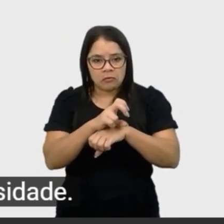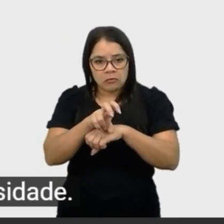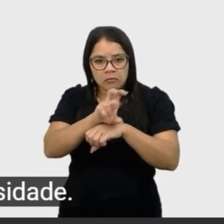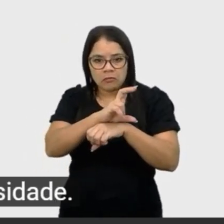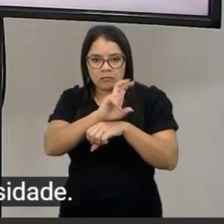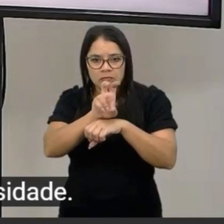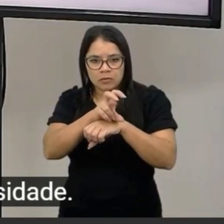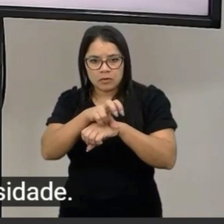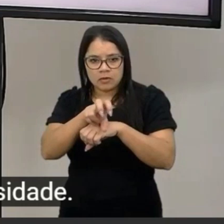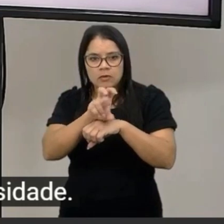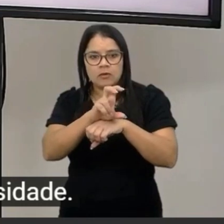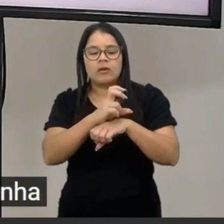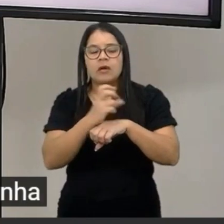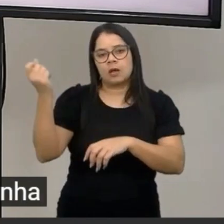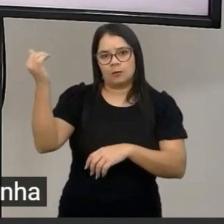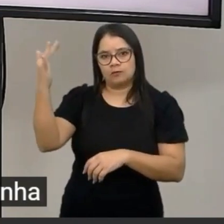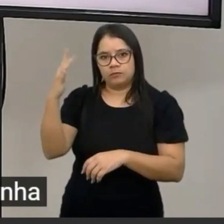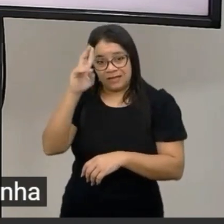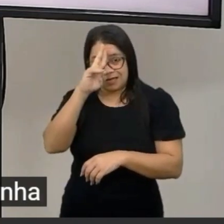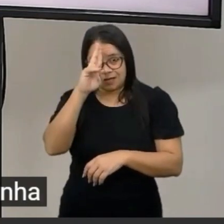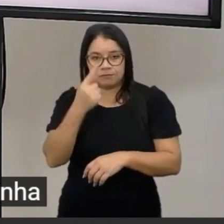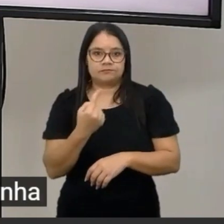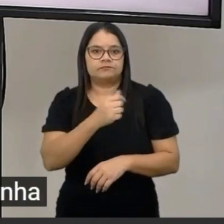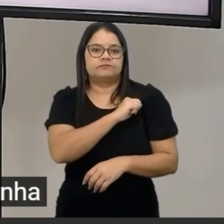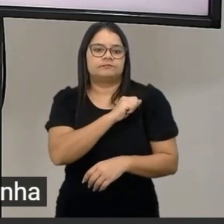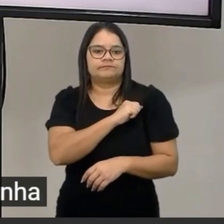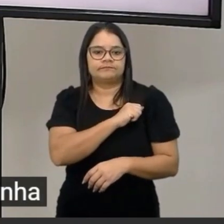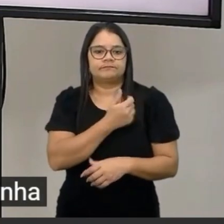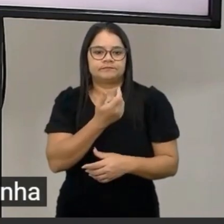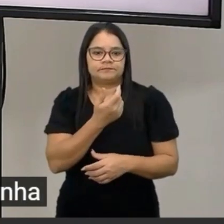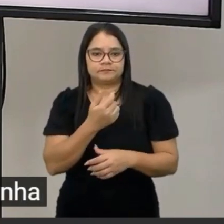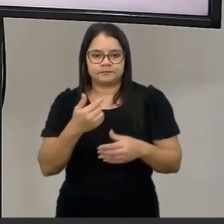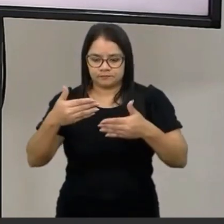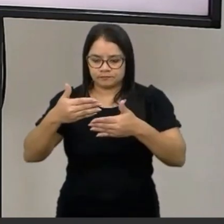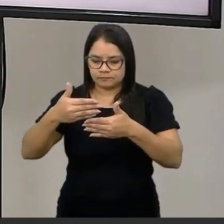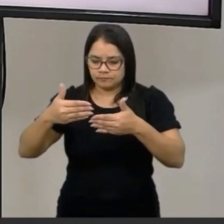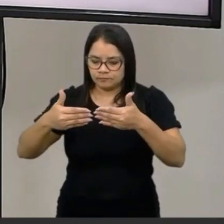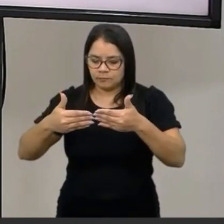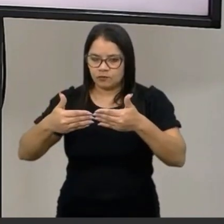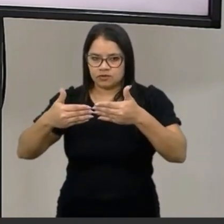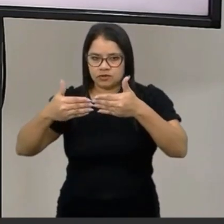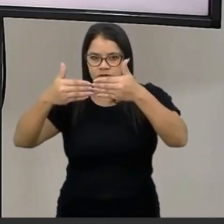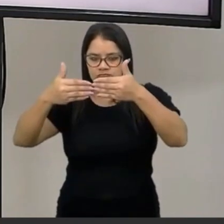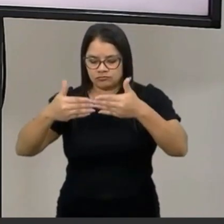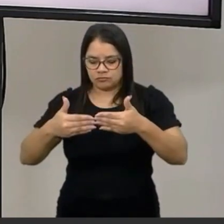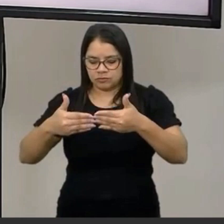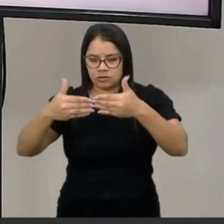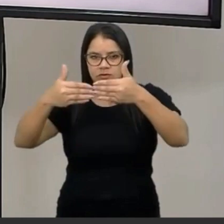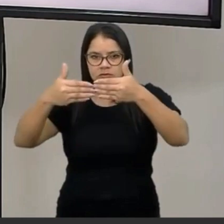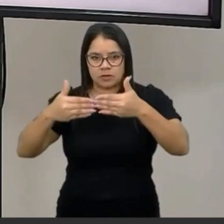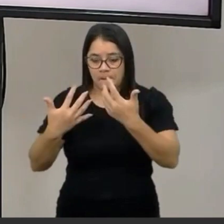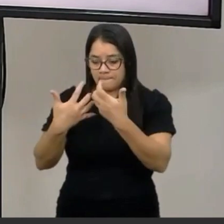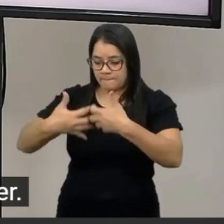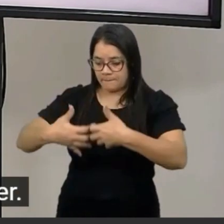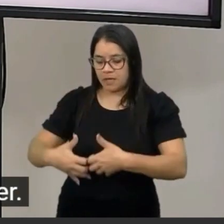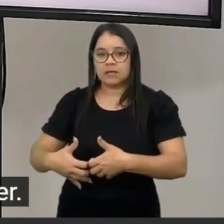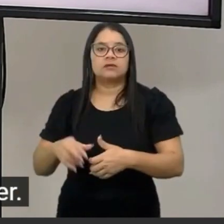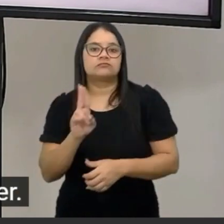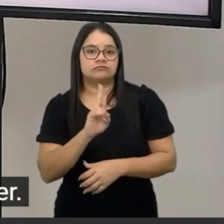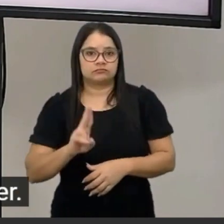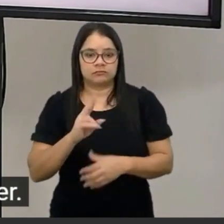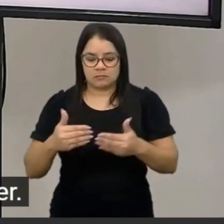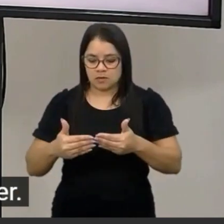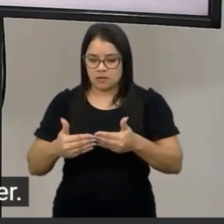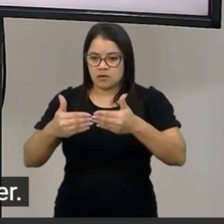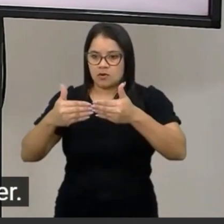sistema de automatização que responde à luminosidade. Lembra que nossos estudantes fizeram uma cortininha, que eles vão usar aí um movimento aí mecânico, tá?